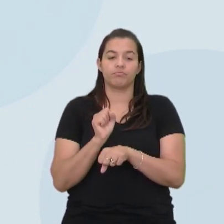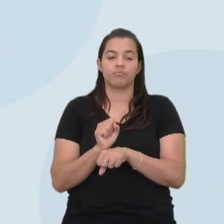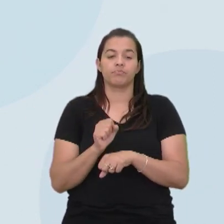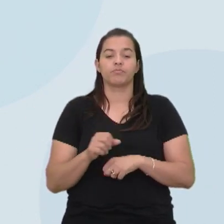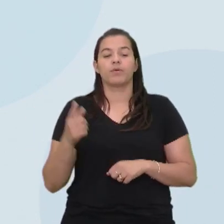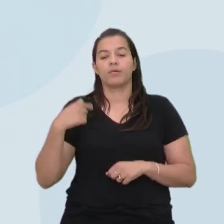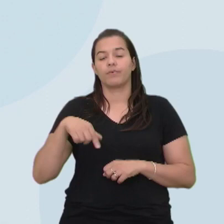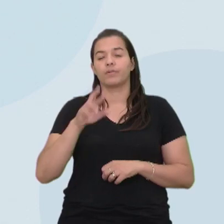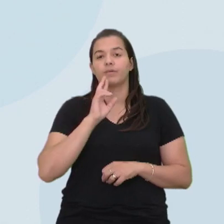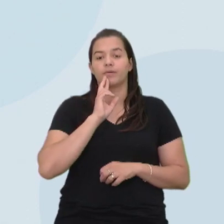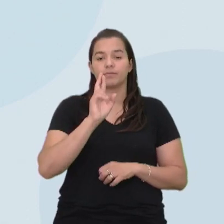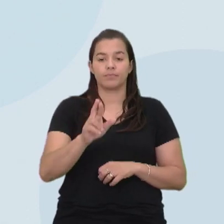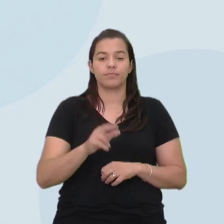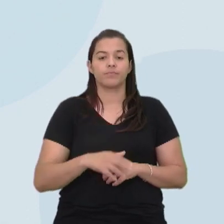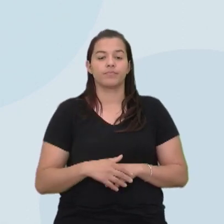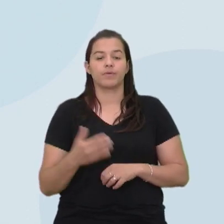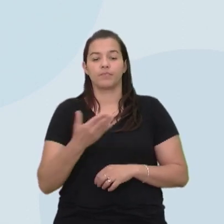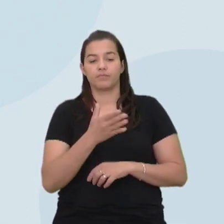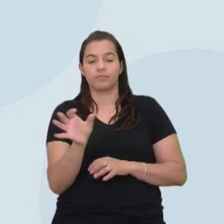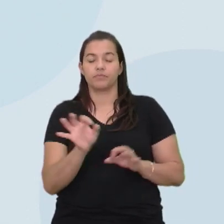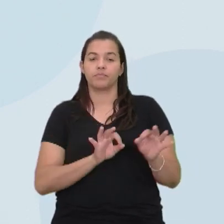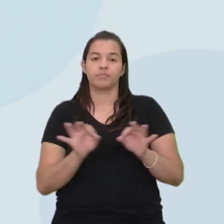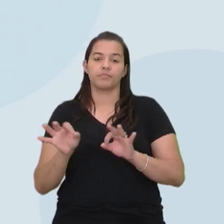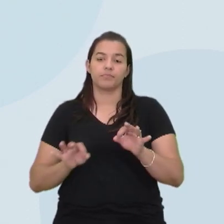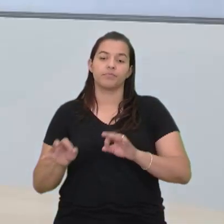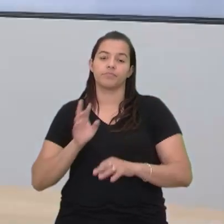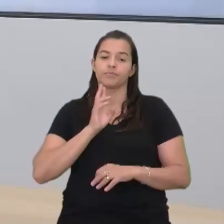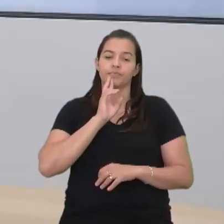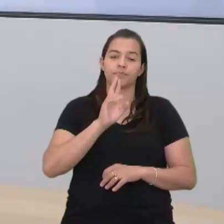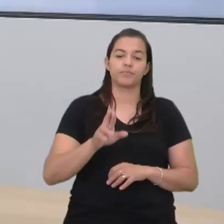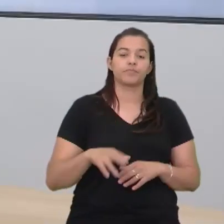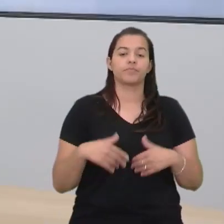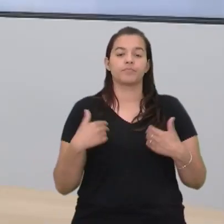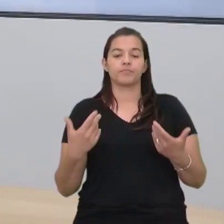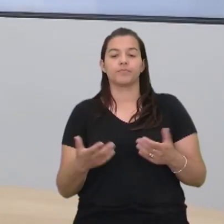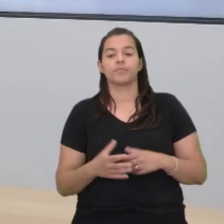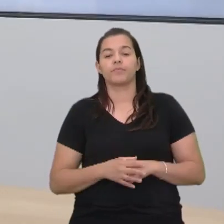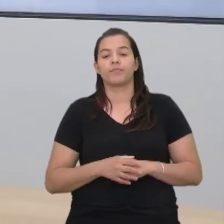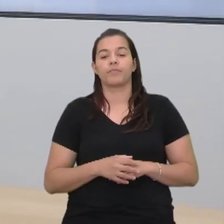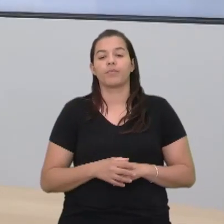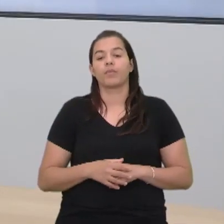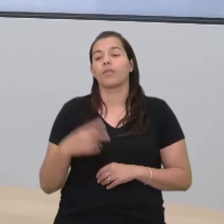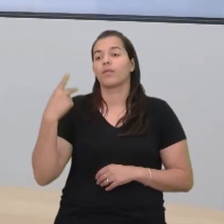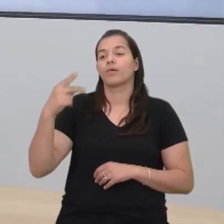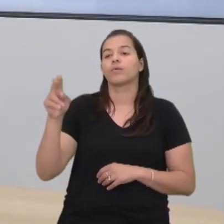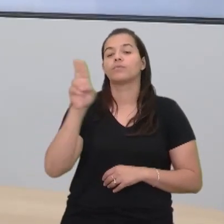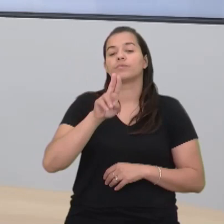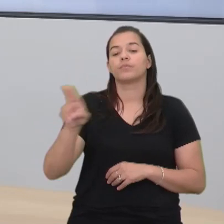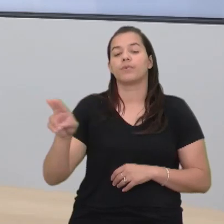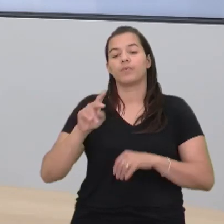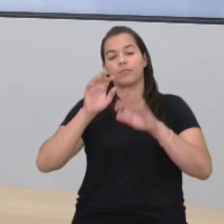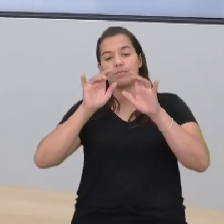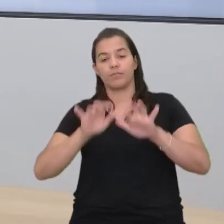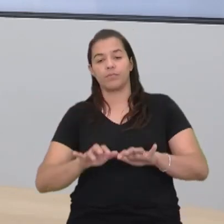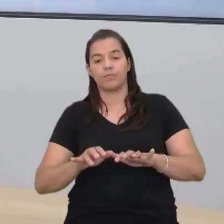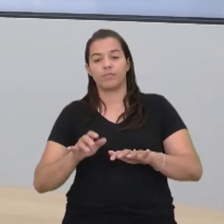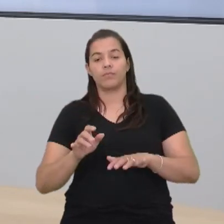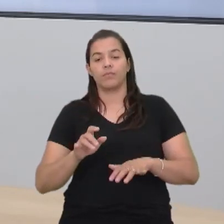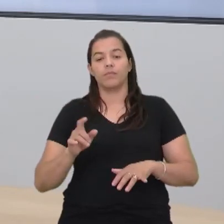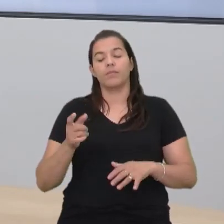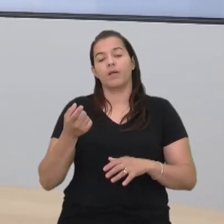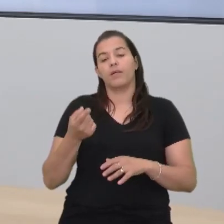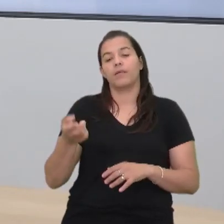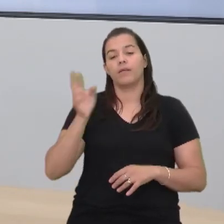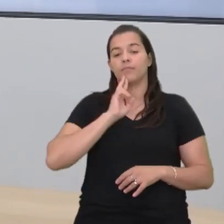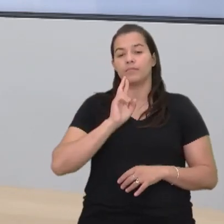uma resposta. E aí você pode programar para essa resposta. Pode perguntar assim pro personagem, fazer assim, qual é o seu nome? E aí a pessoa digita lá, Roberta. E aí o